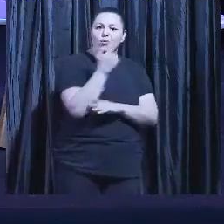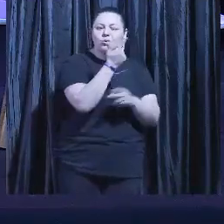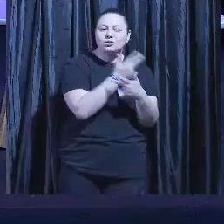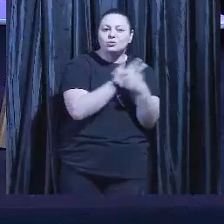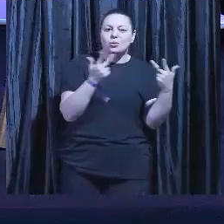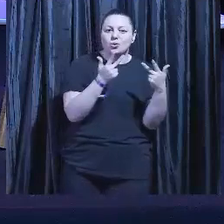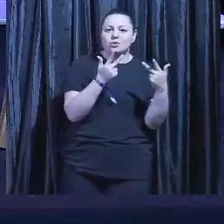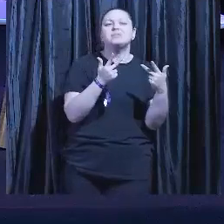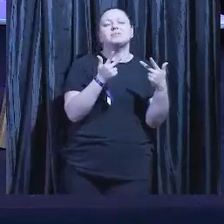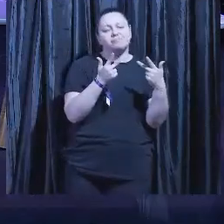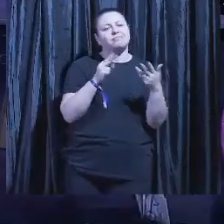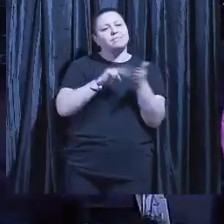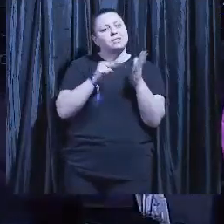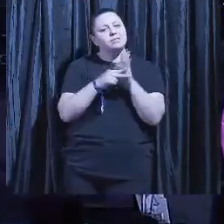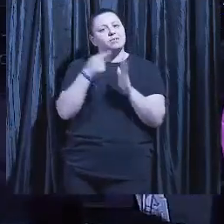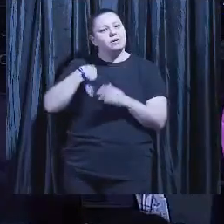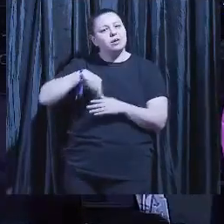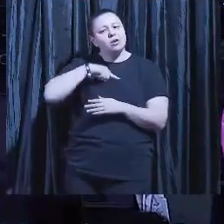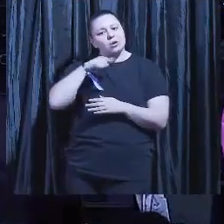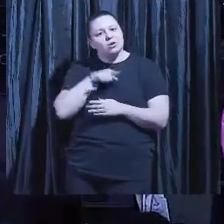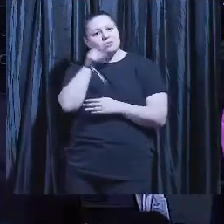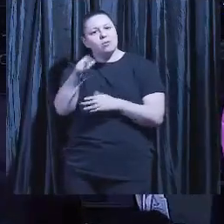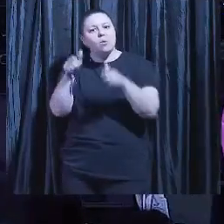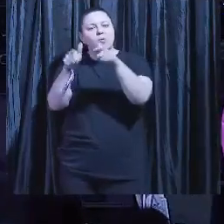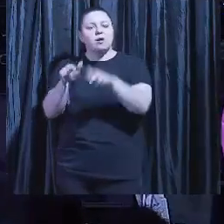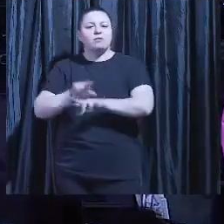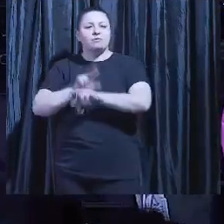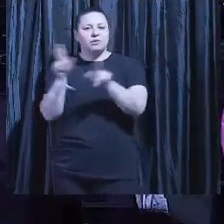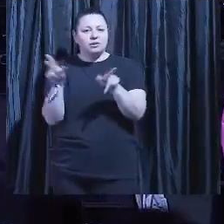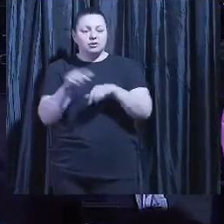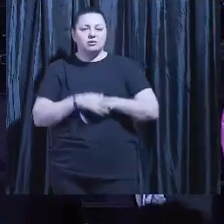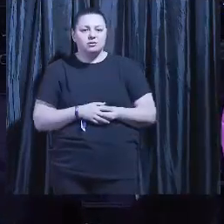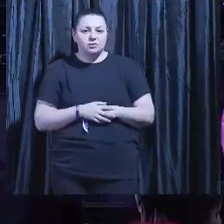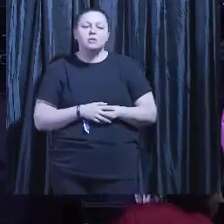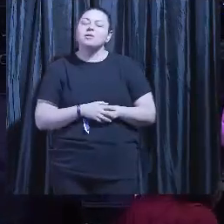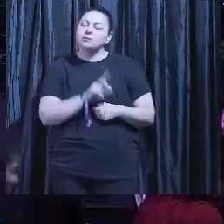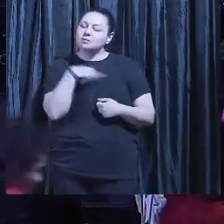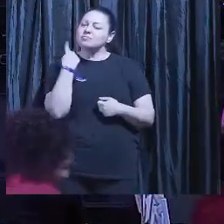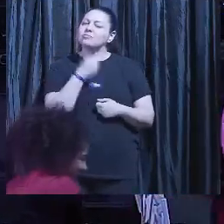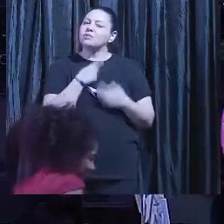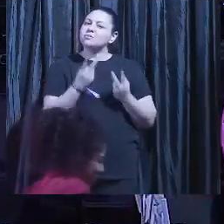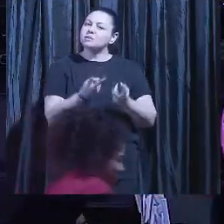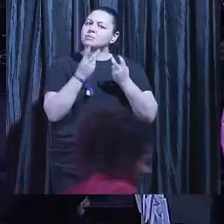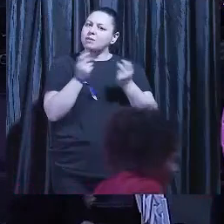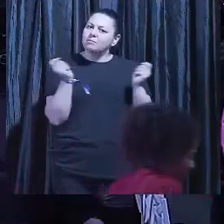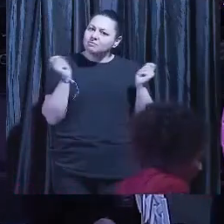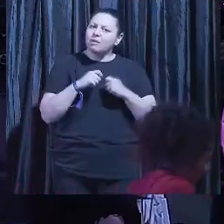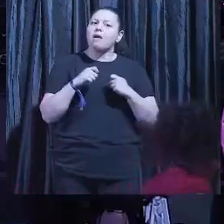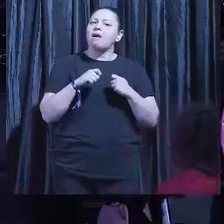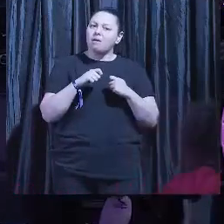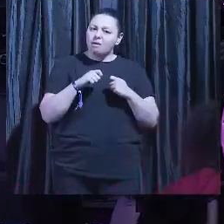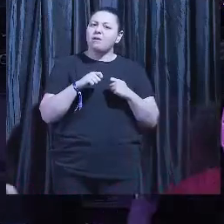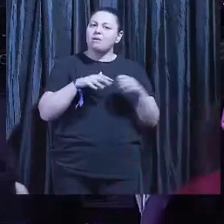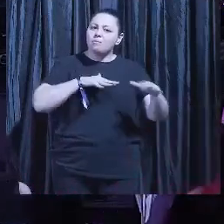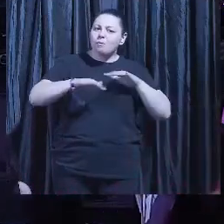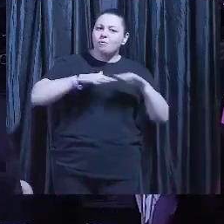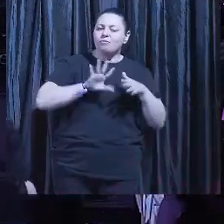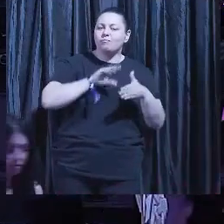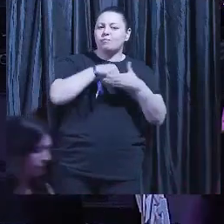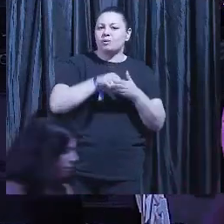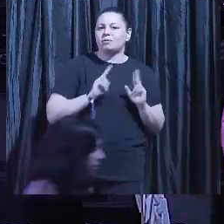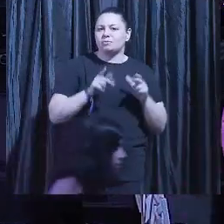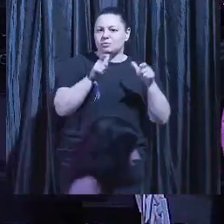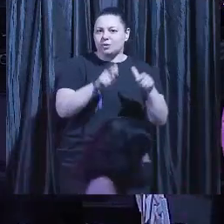chega num lugar diferente. Então a gente entendeu que o Datalab podia circular dentro desse lugar. Hoje em dia nós